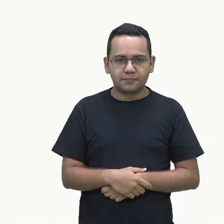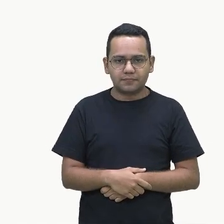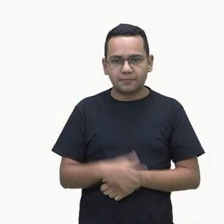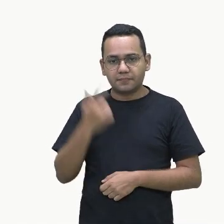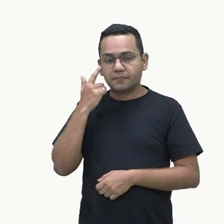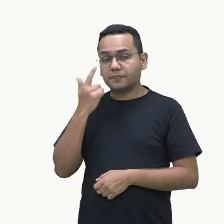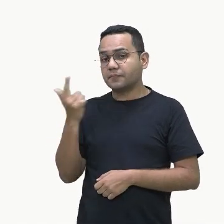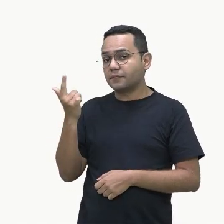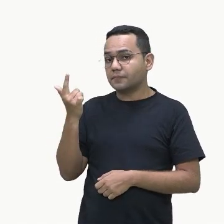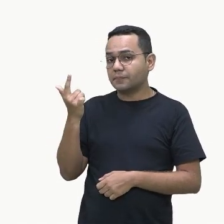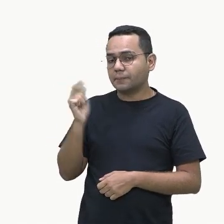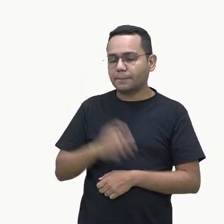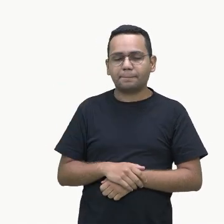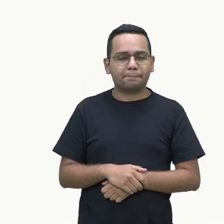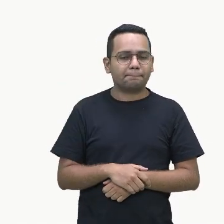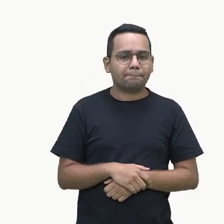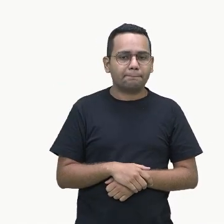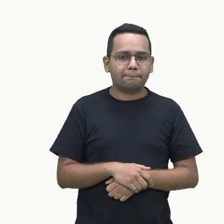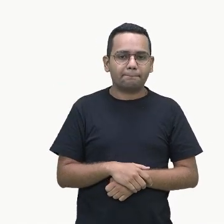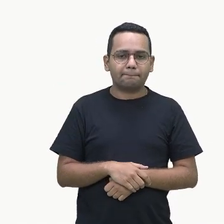quadrado rosa